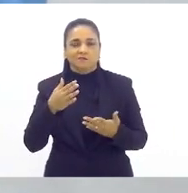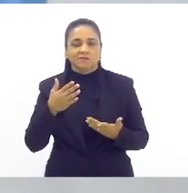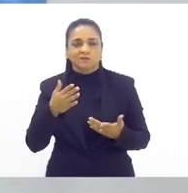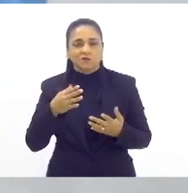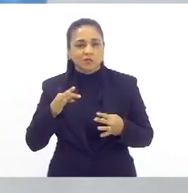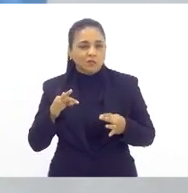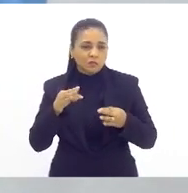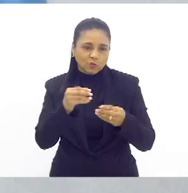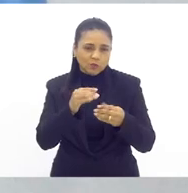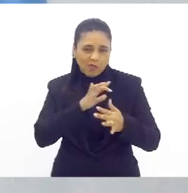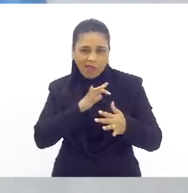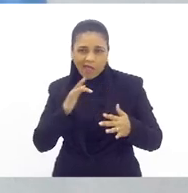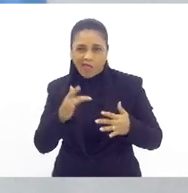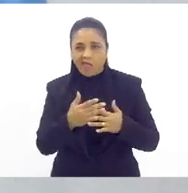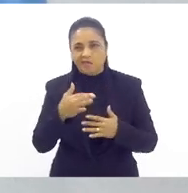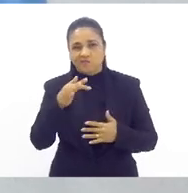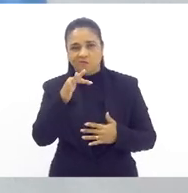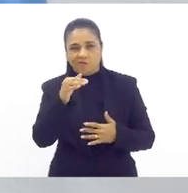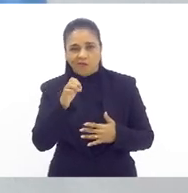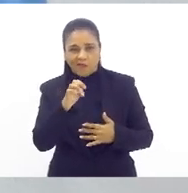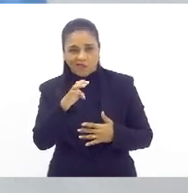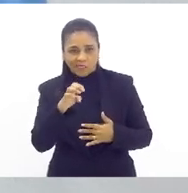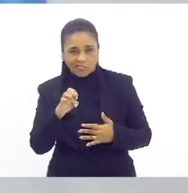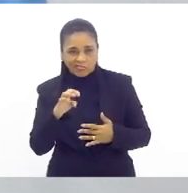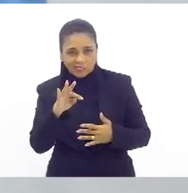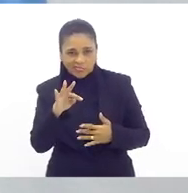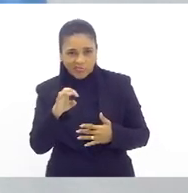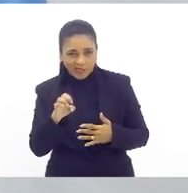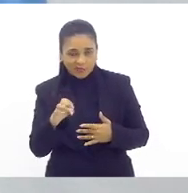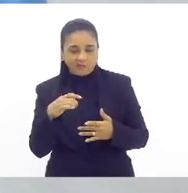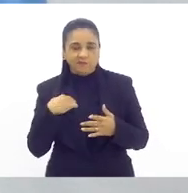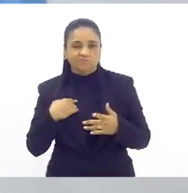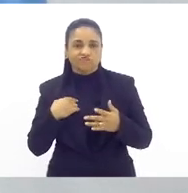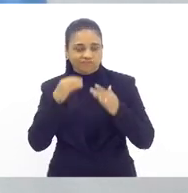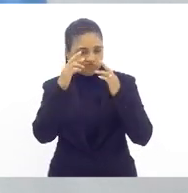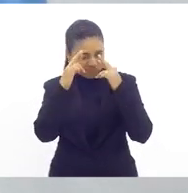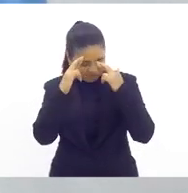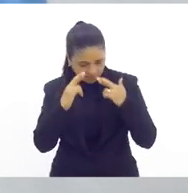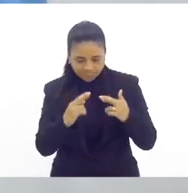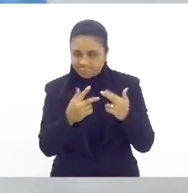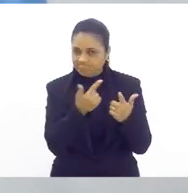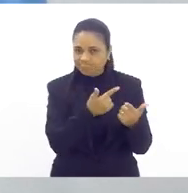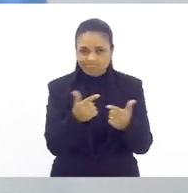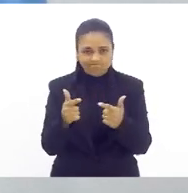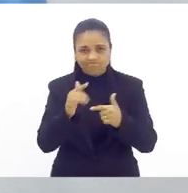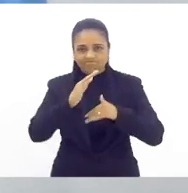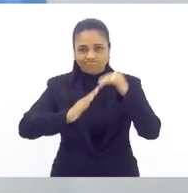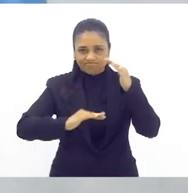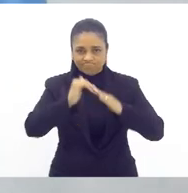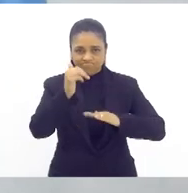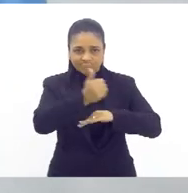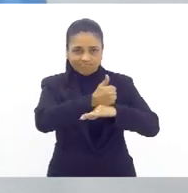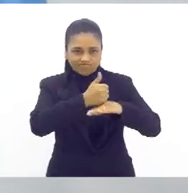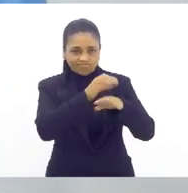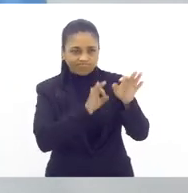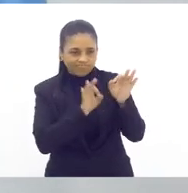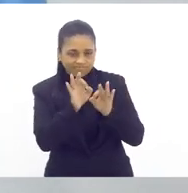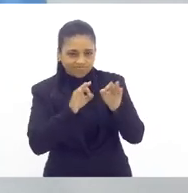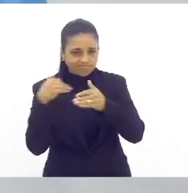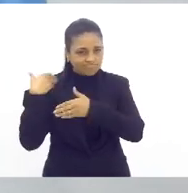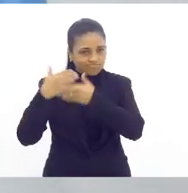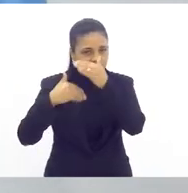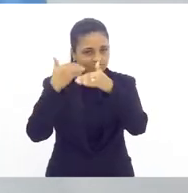com a rede Faetec essa essa falta de respeito com plano de carreira de car de professores e servidores